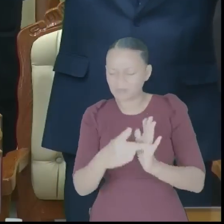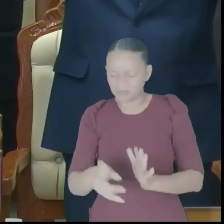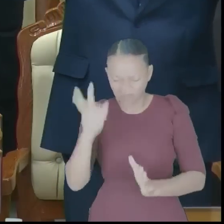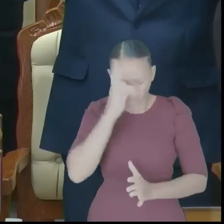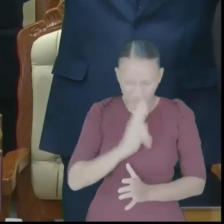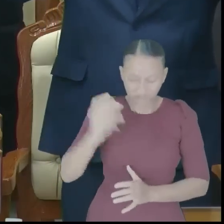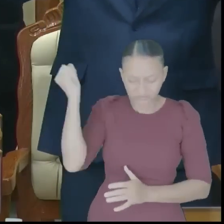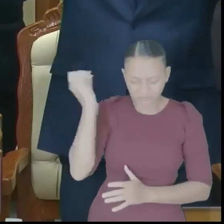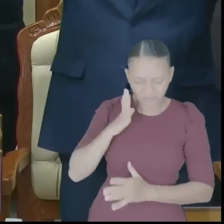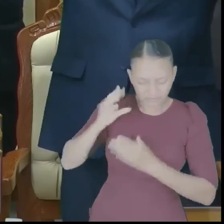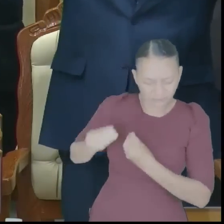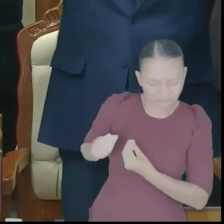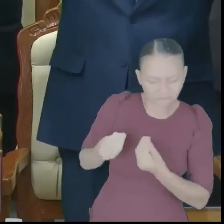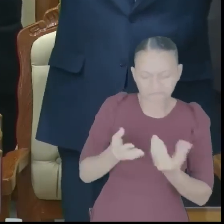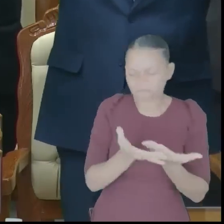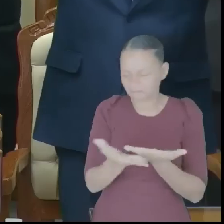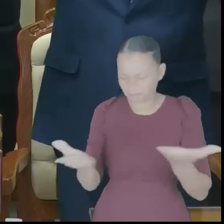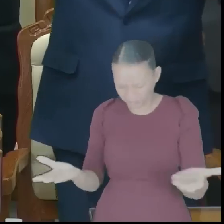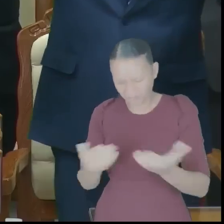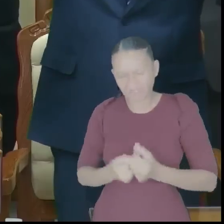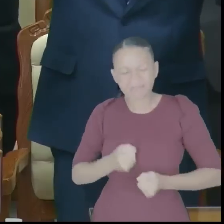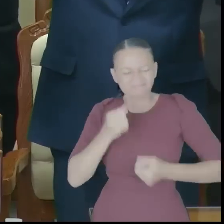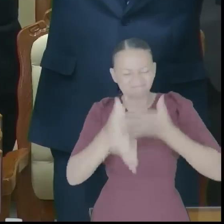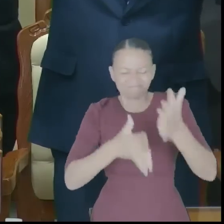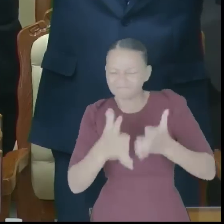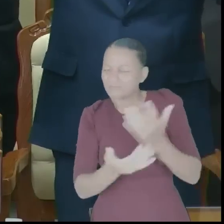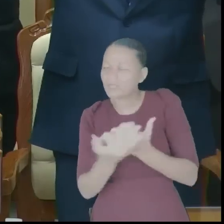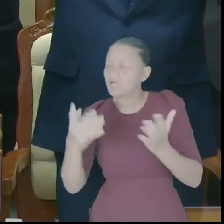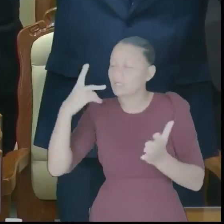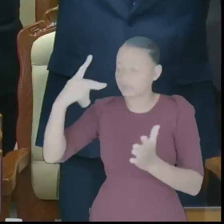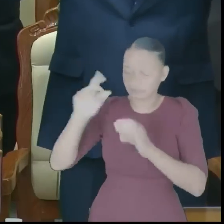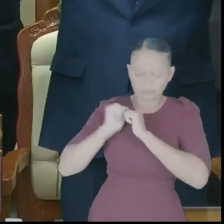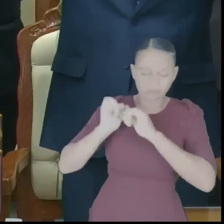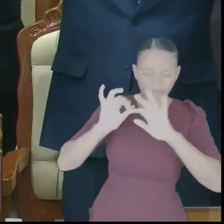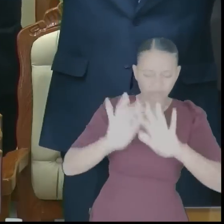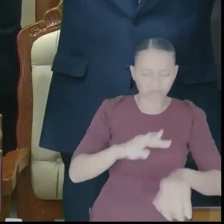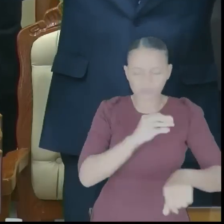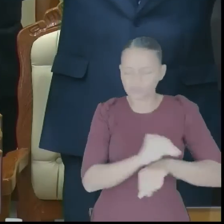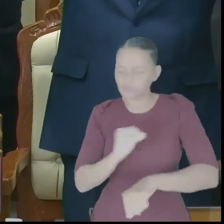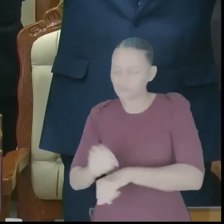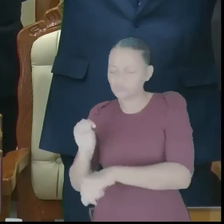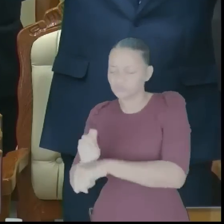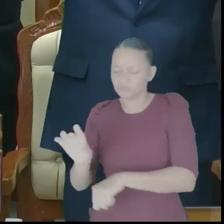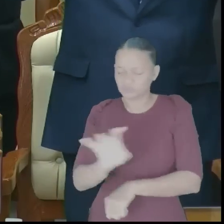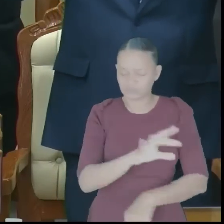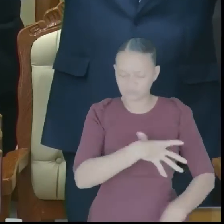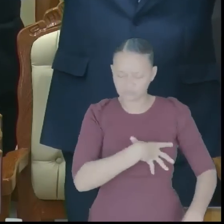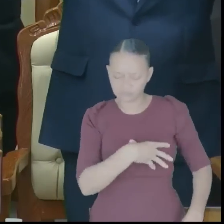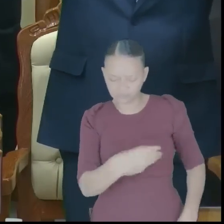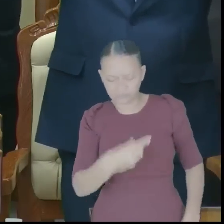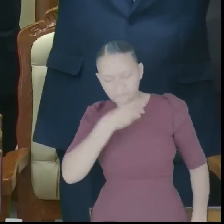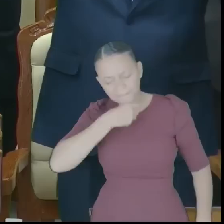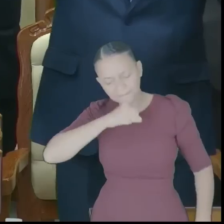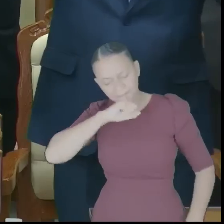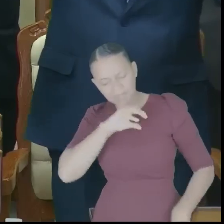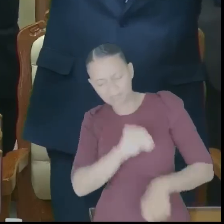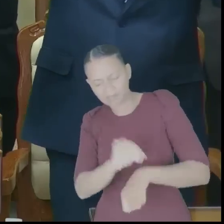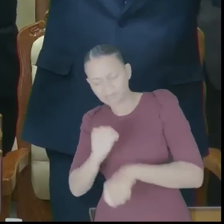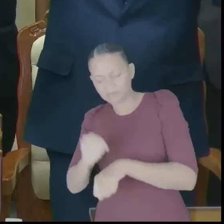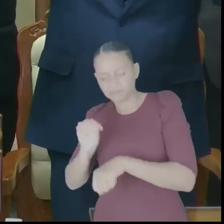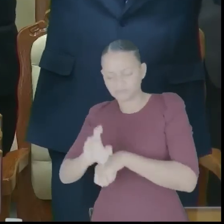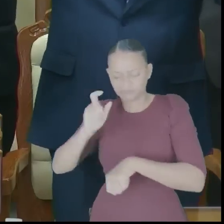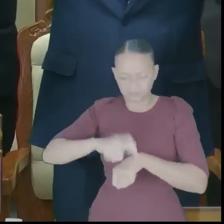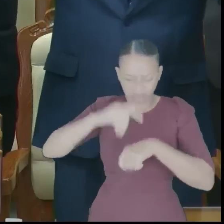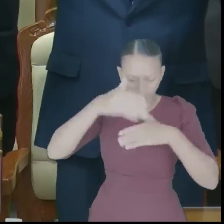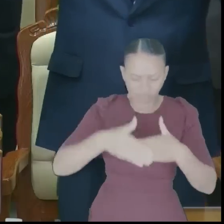a graça oferecida, ministramos, Senhor, a tua bênção. Cuida dos teus filhos, Pai, guarde-os, Deus, a partir de